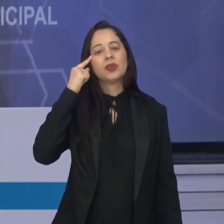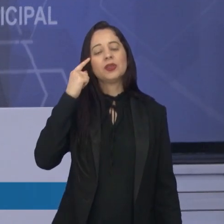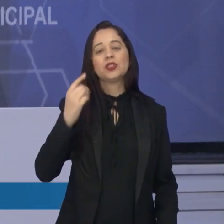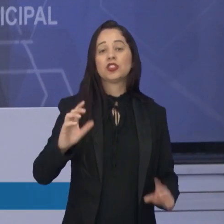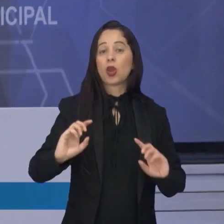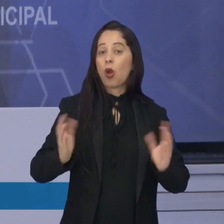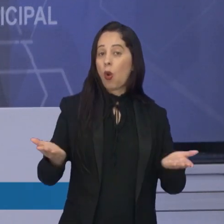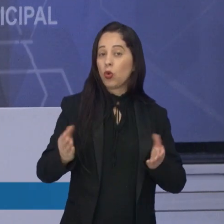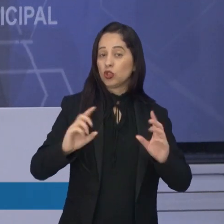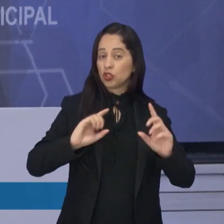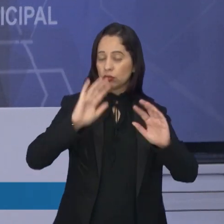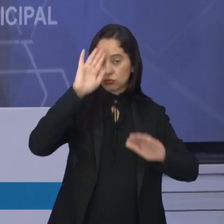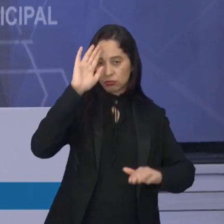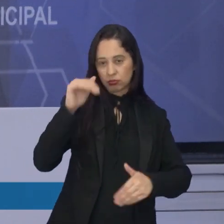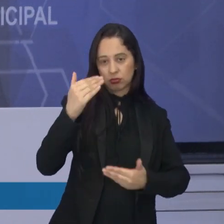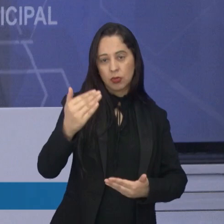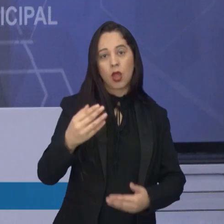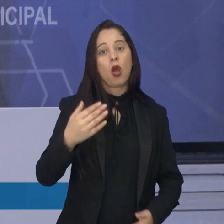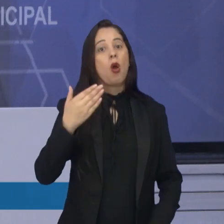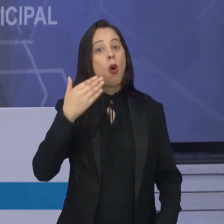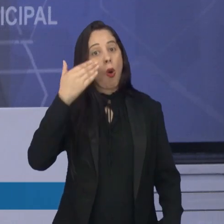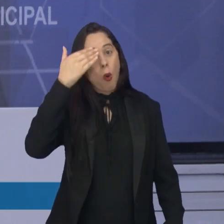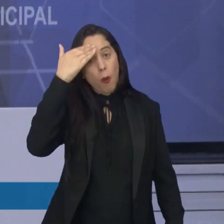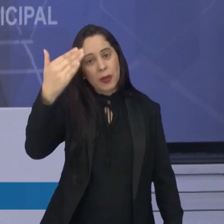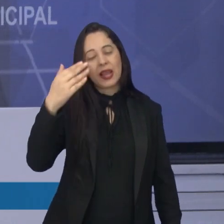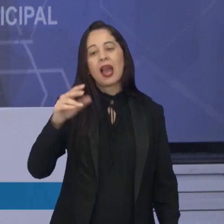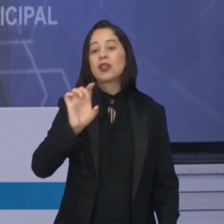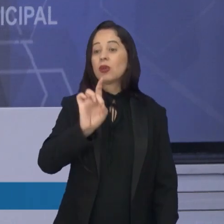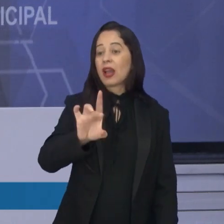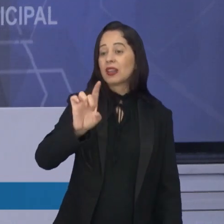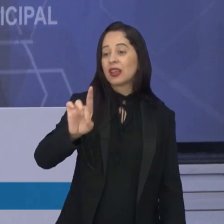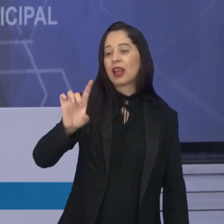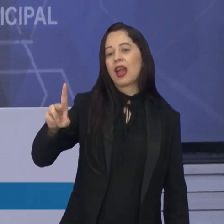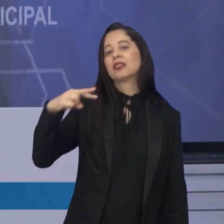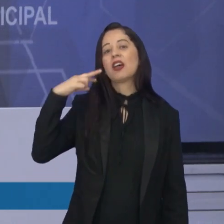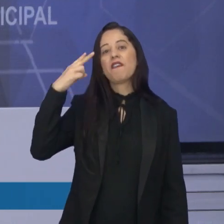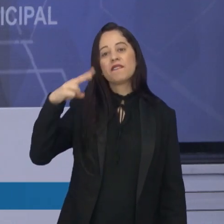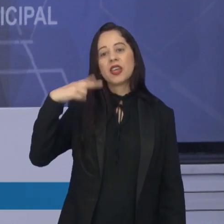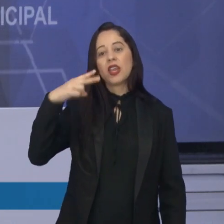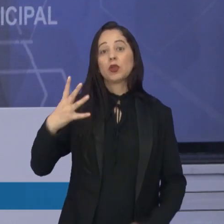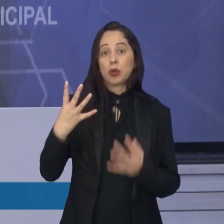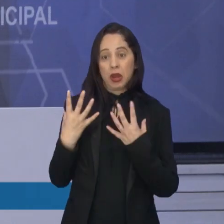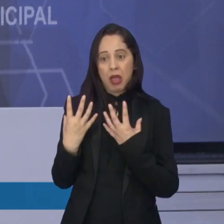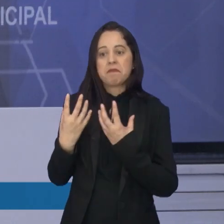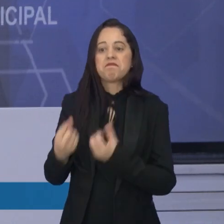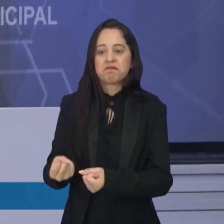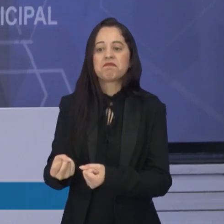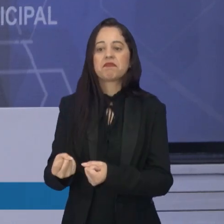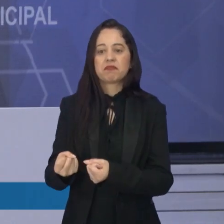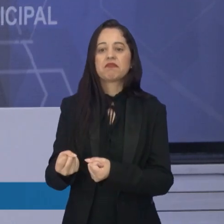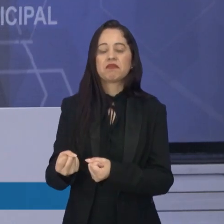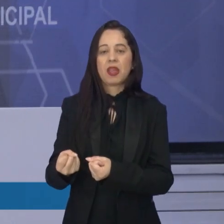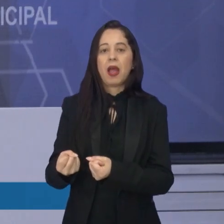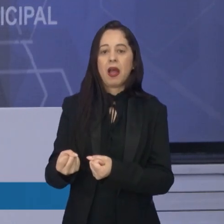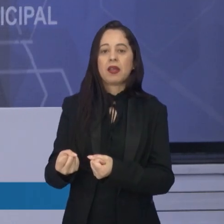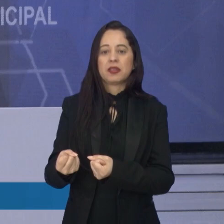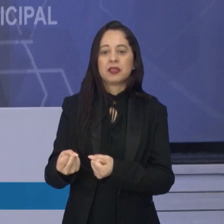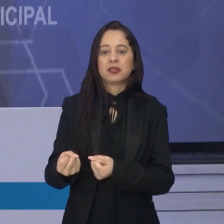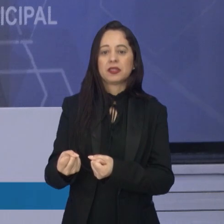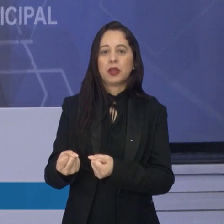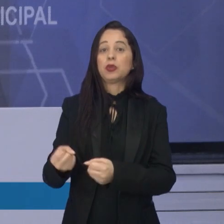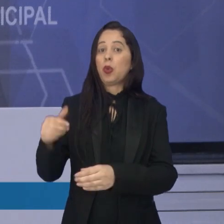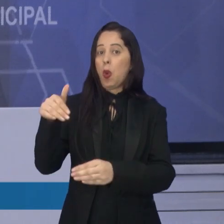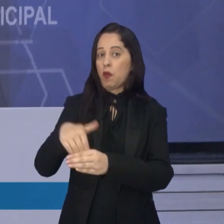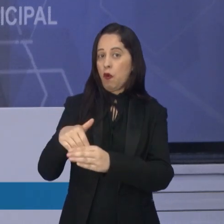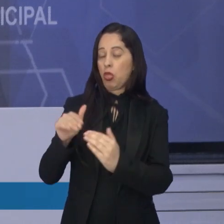sessão, agradeço aos vereadores dessa Câmara Municipal que acataram a sugestão da